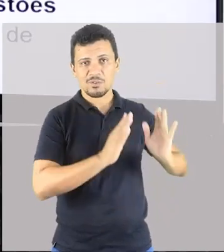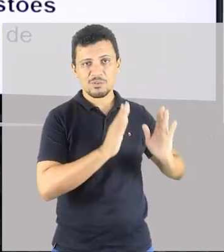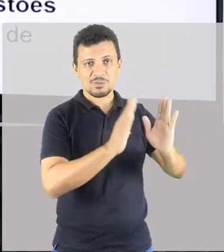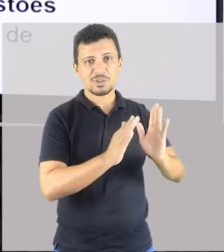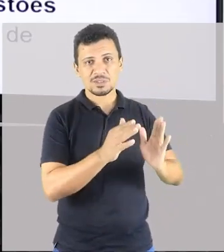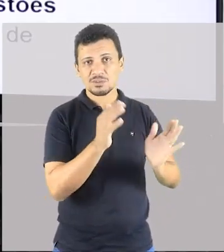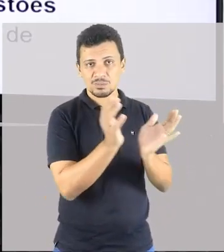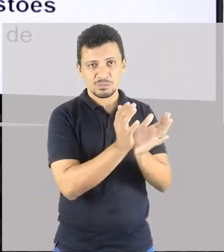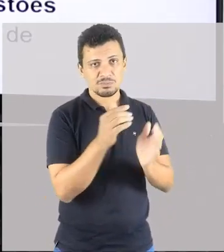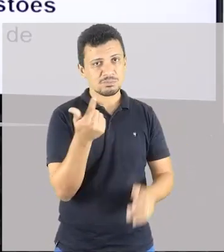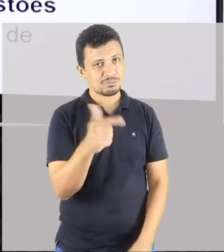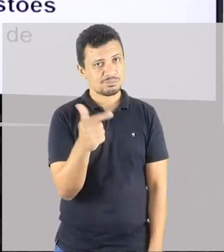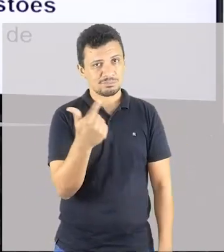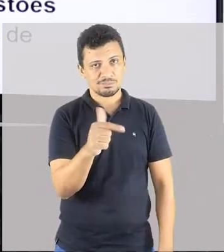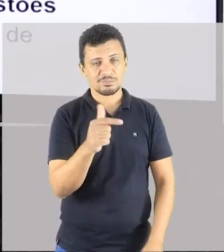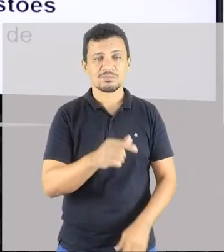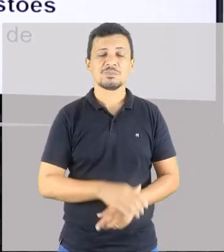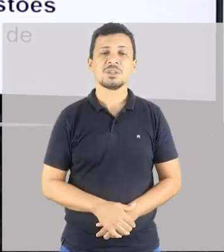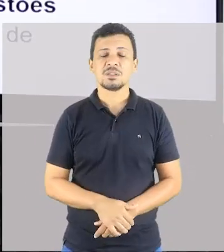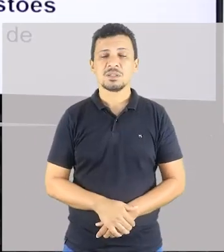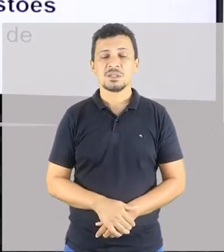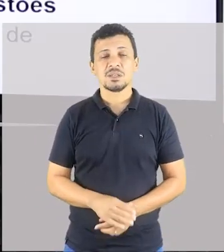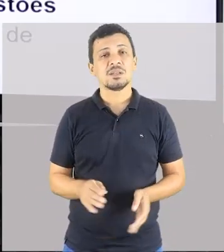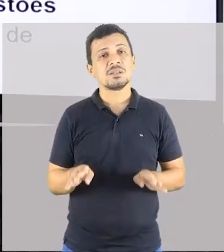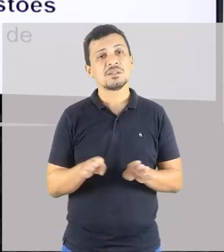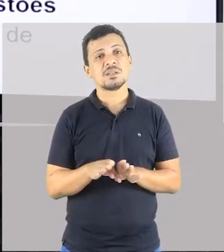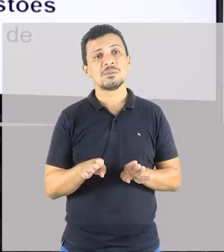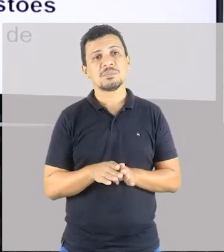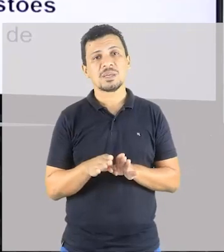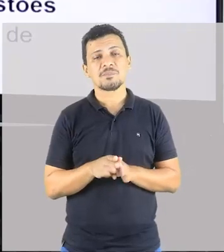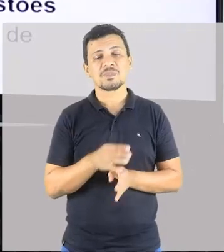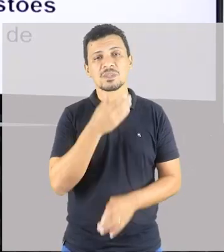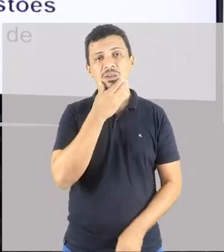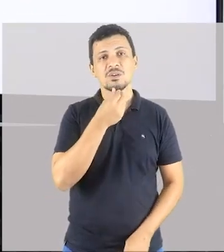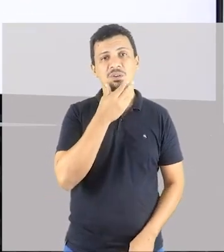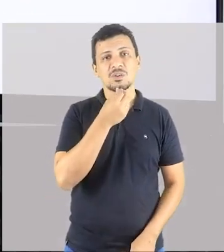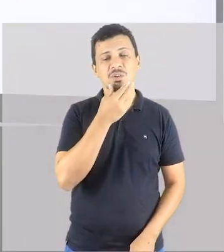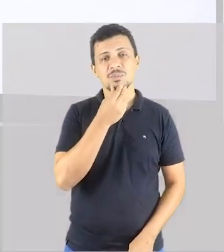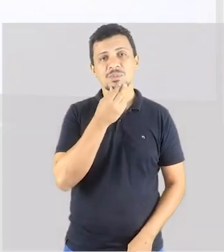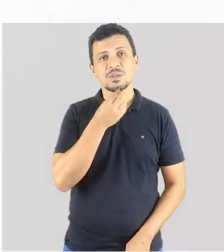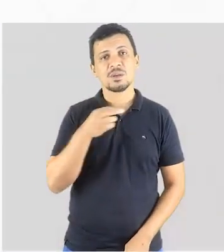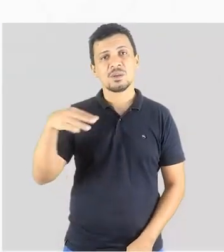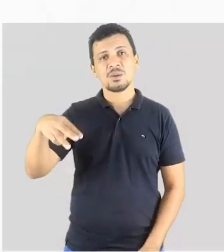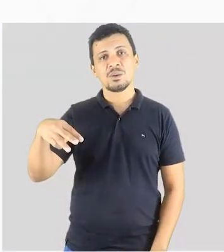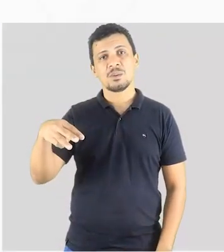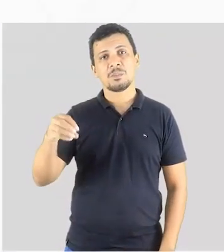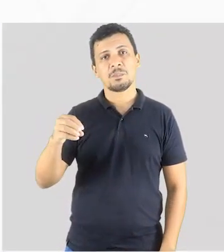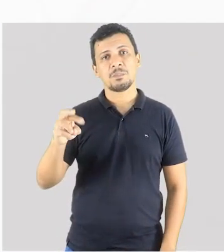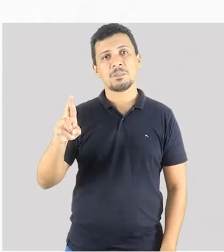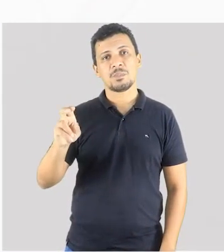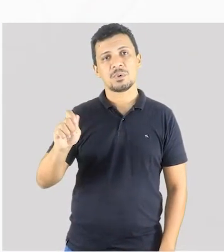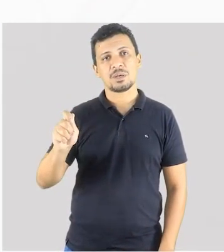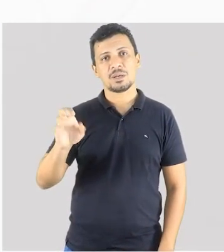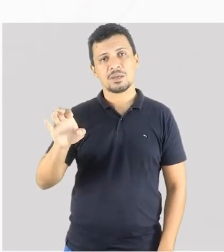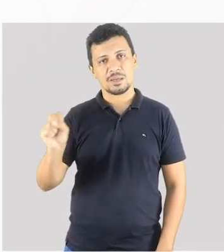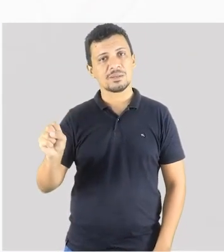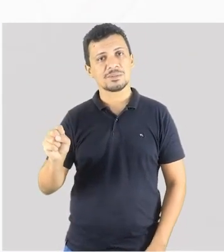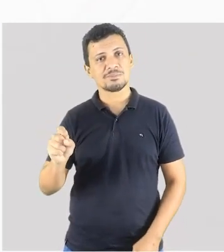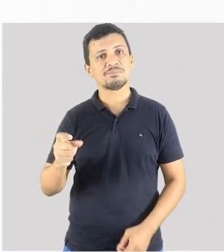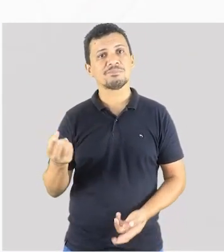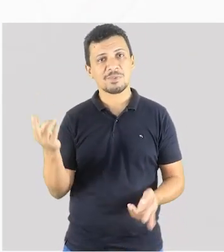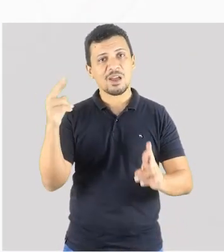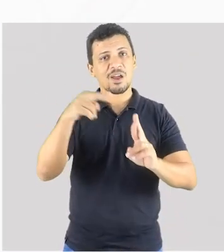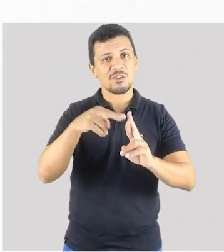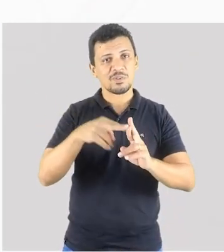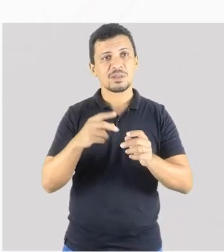primeira geração. Nós temos associado aí até Vinícius de Moraes também, dentro de algumas referências, né? Dessa preocupação